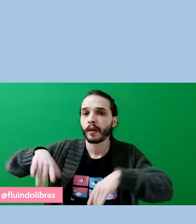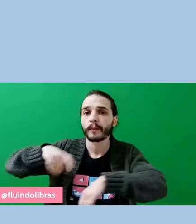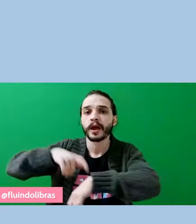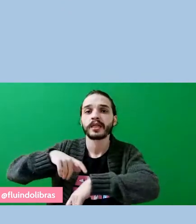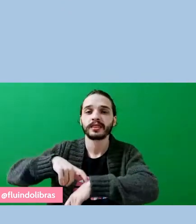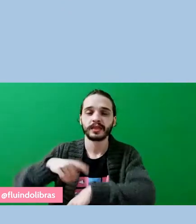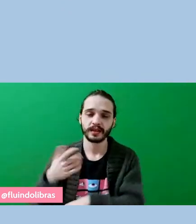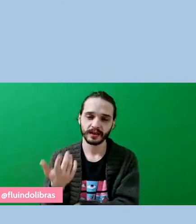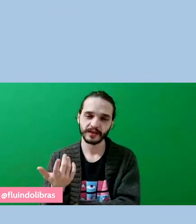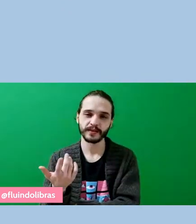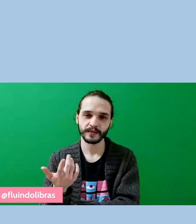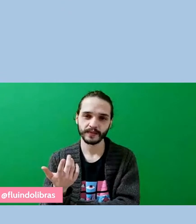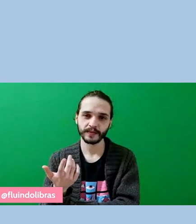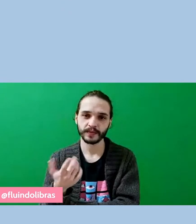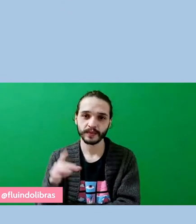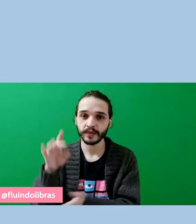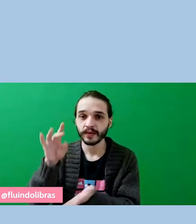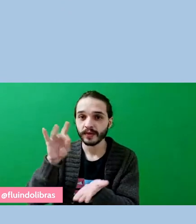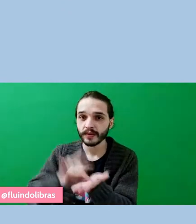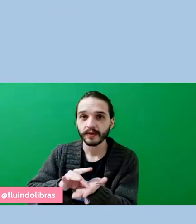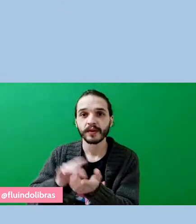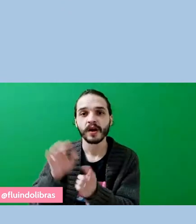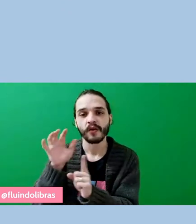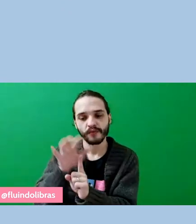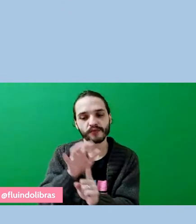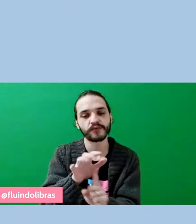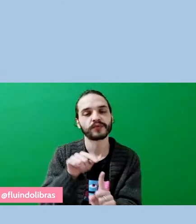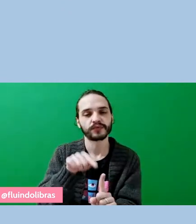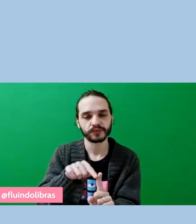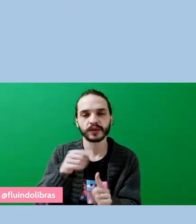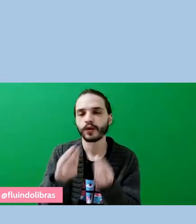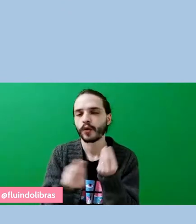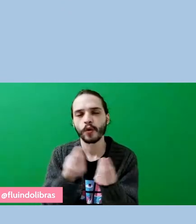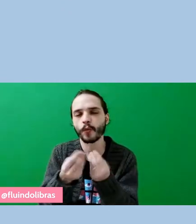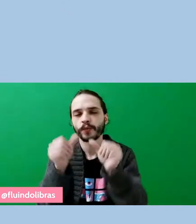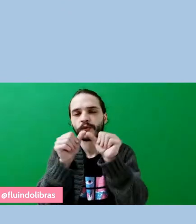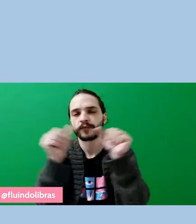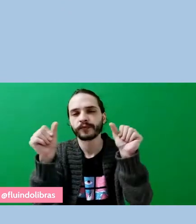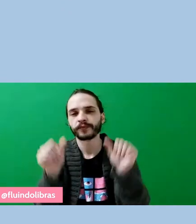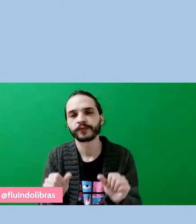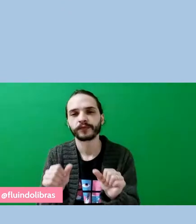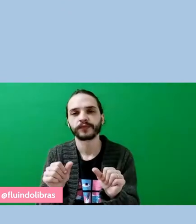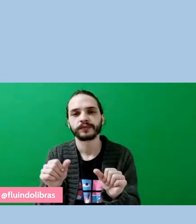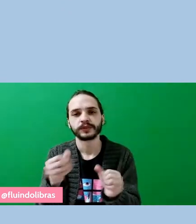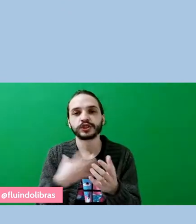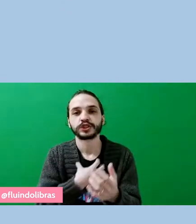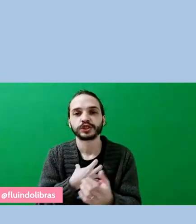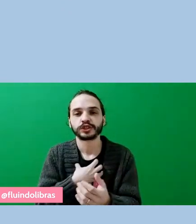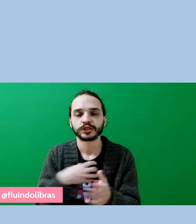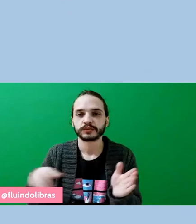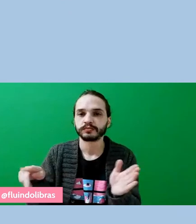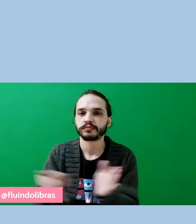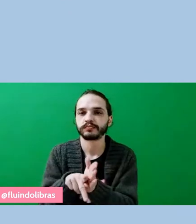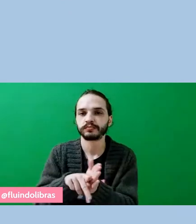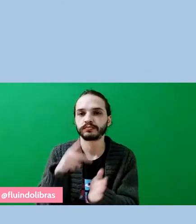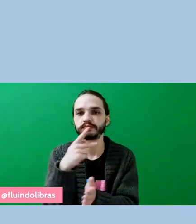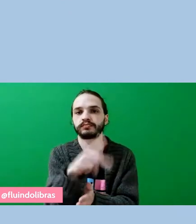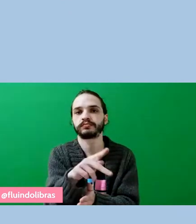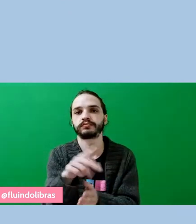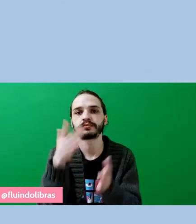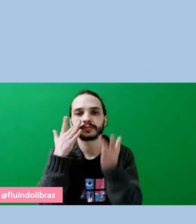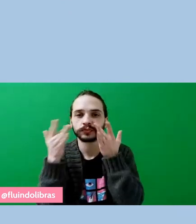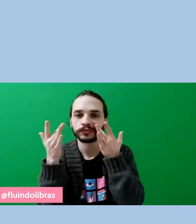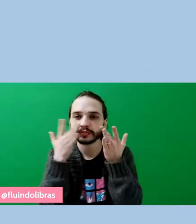fizesse, esse real influenciaria totalmente o formato da peça, né? A forma realmente dela, de que forma